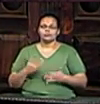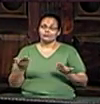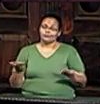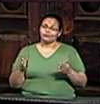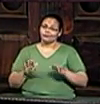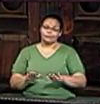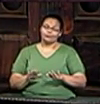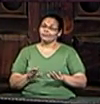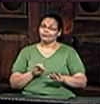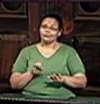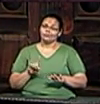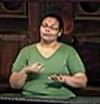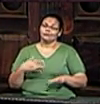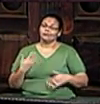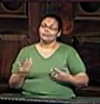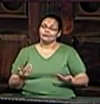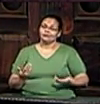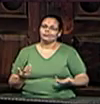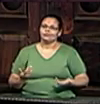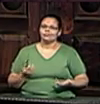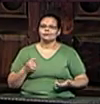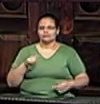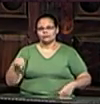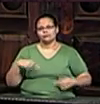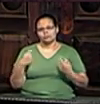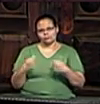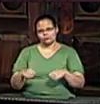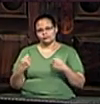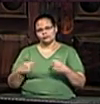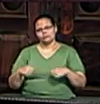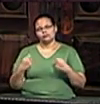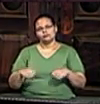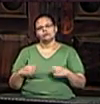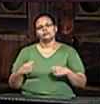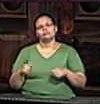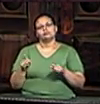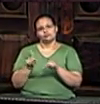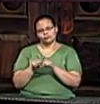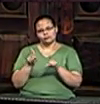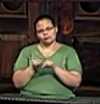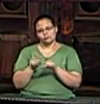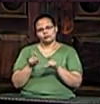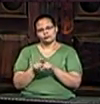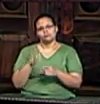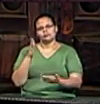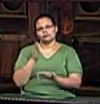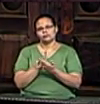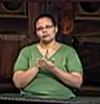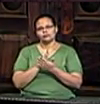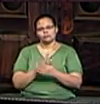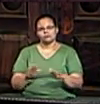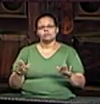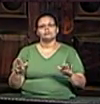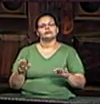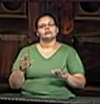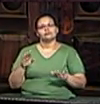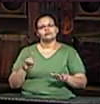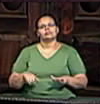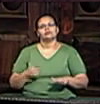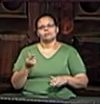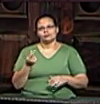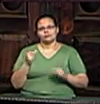Mas isso não basta. Nós precisamos também acabar com o Renda